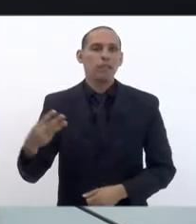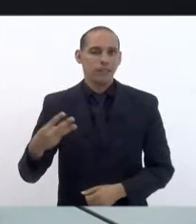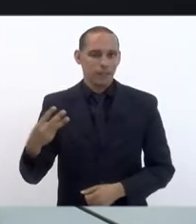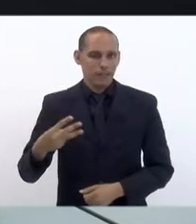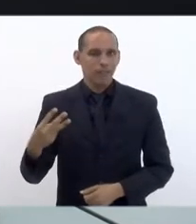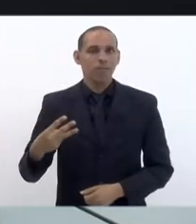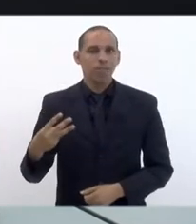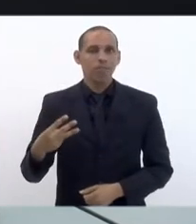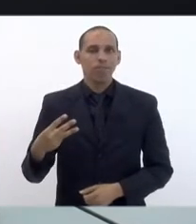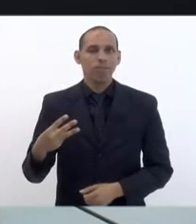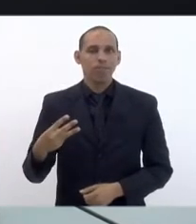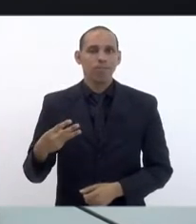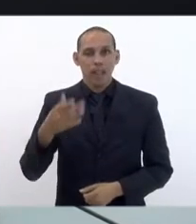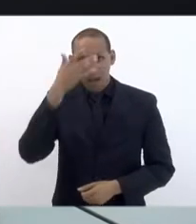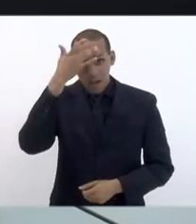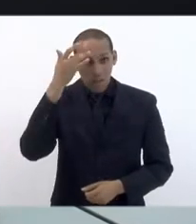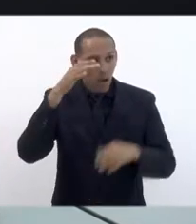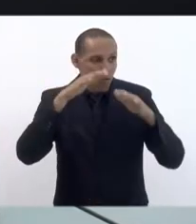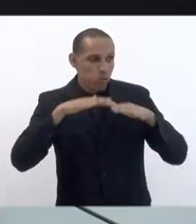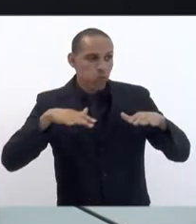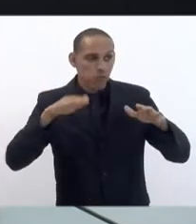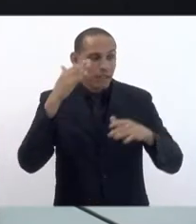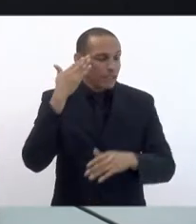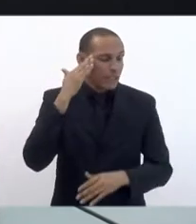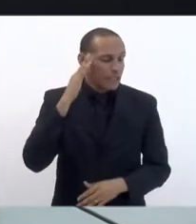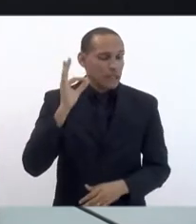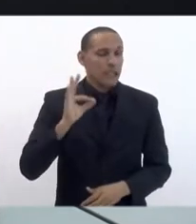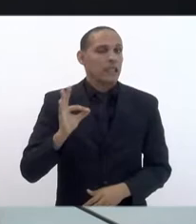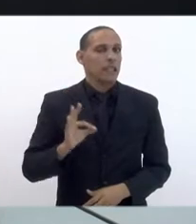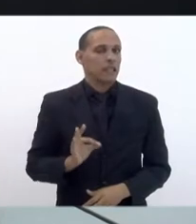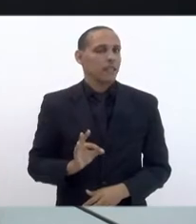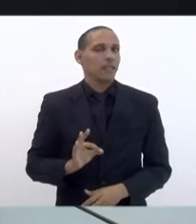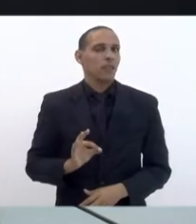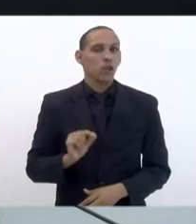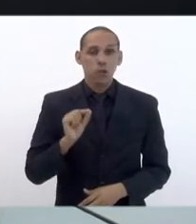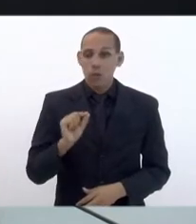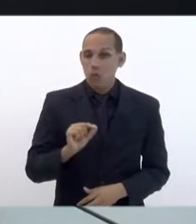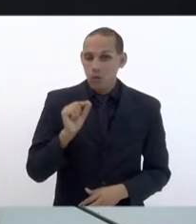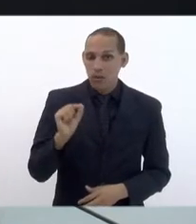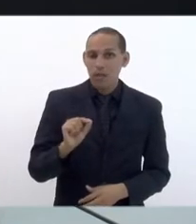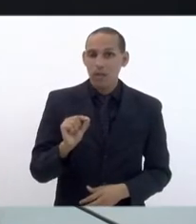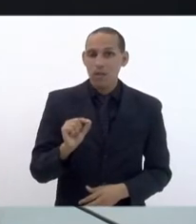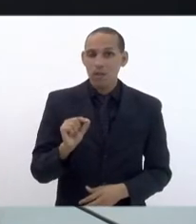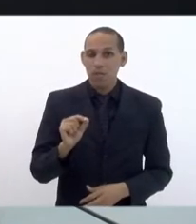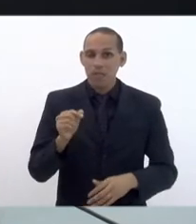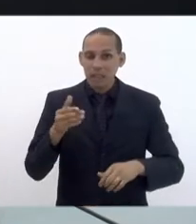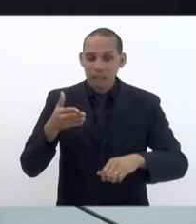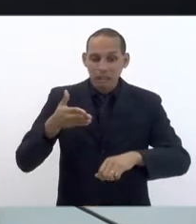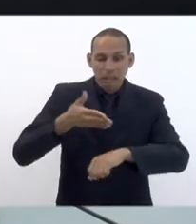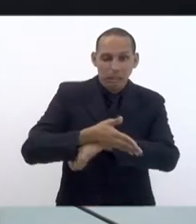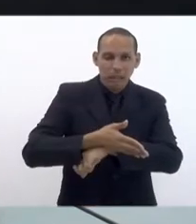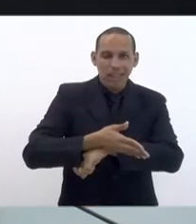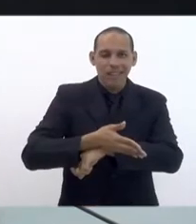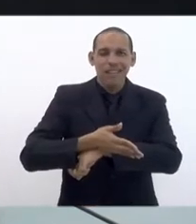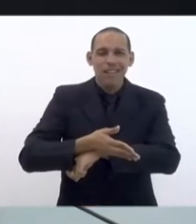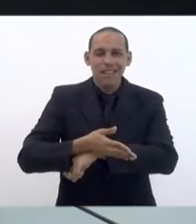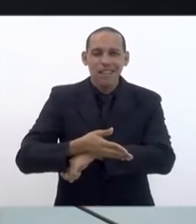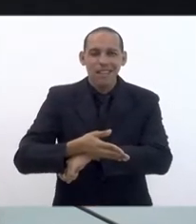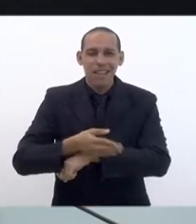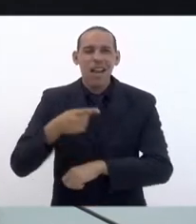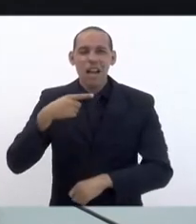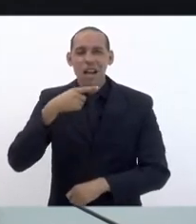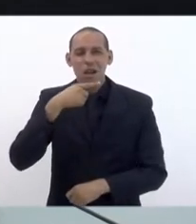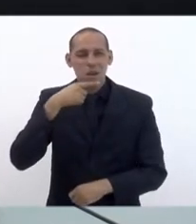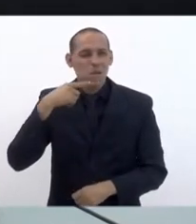As pessoas ainda não compreenderam a dimensão da invasão da Rússia à